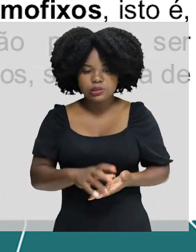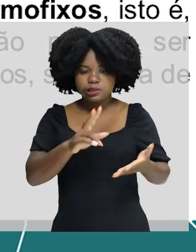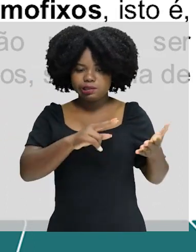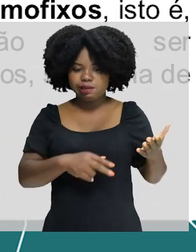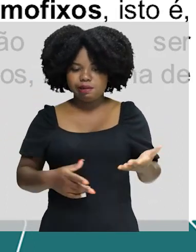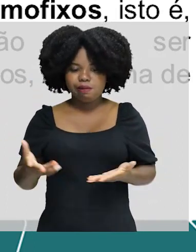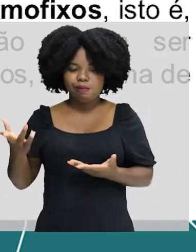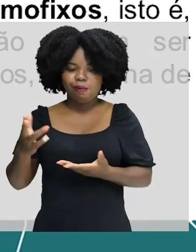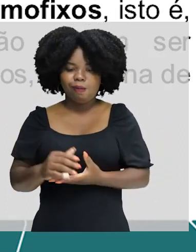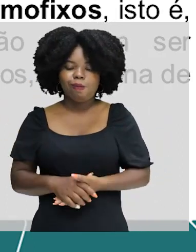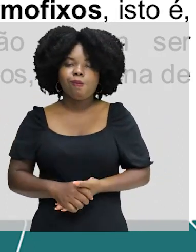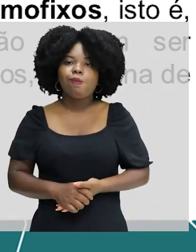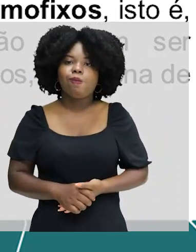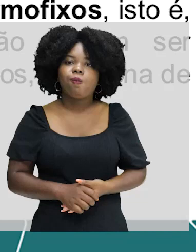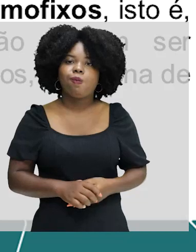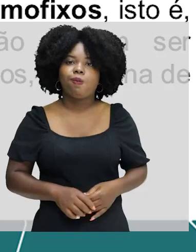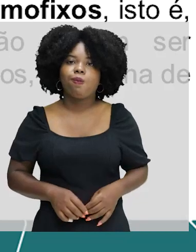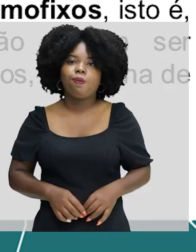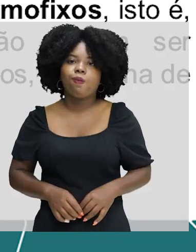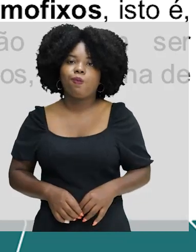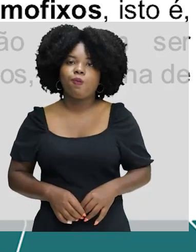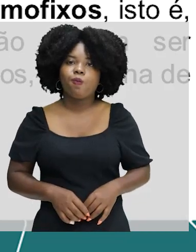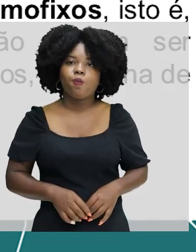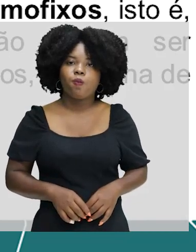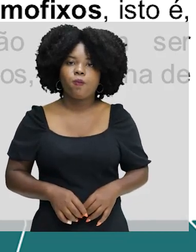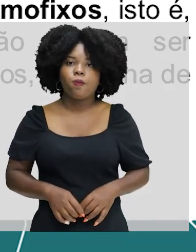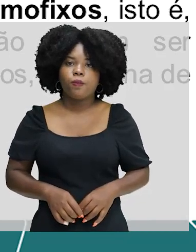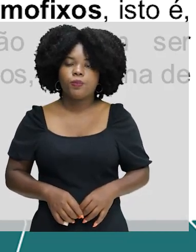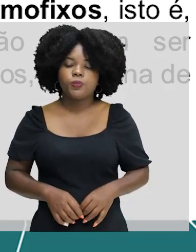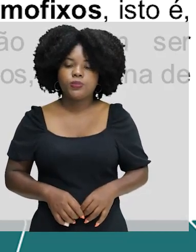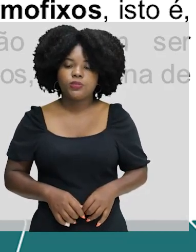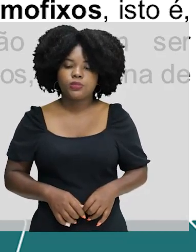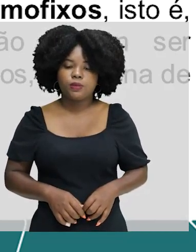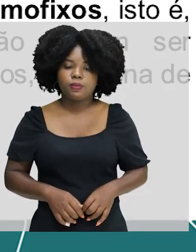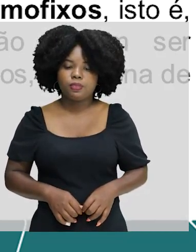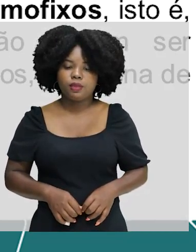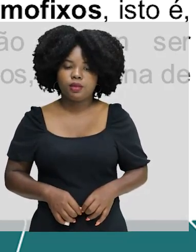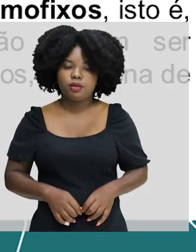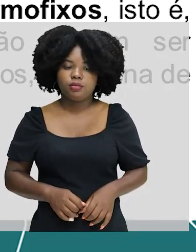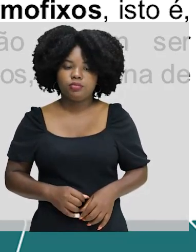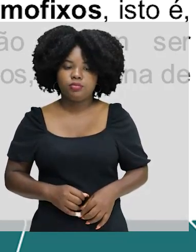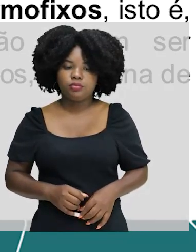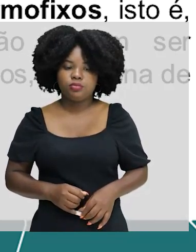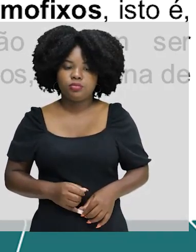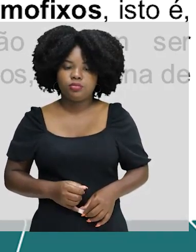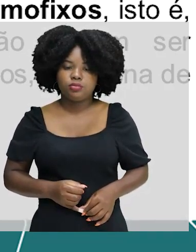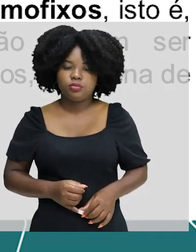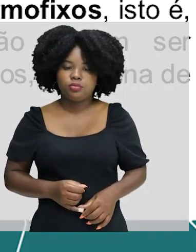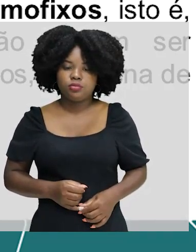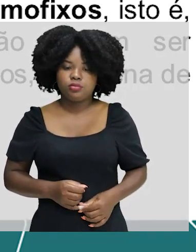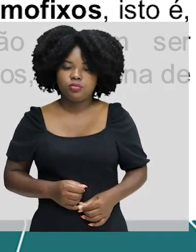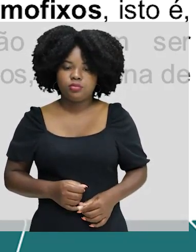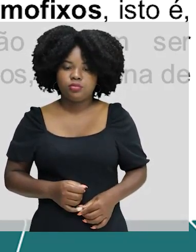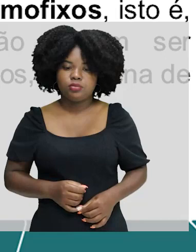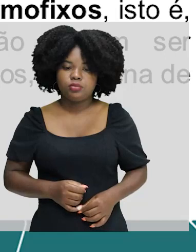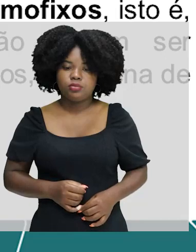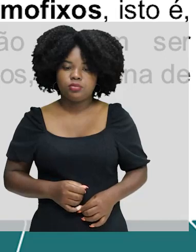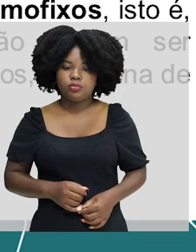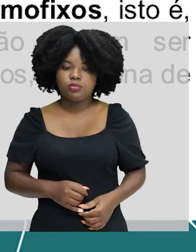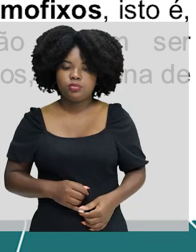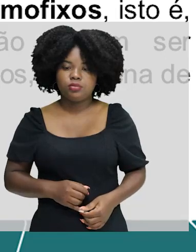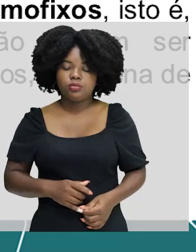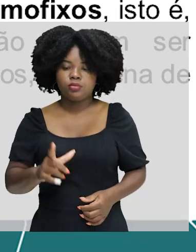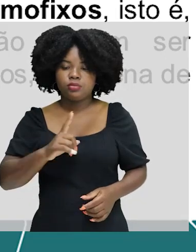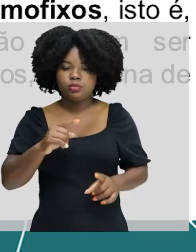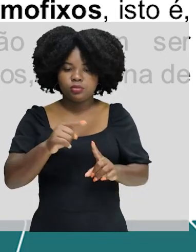os tridimensionais vão ter o quê? As macromoléculas, né, que formam as ligações, né,